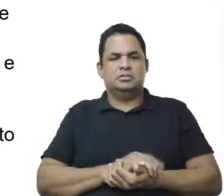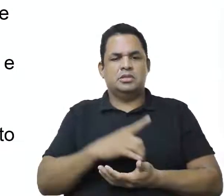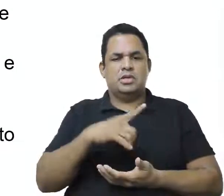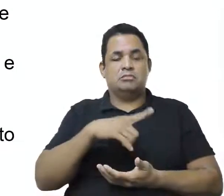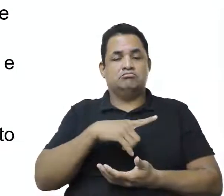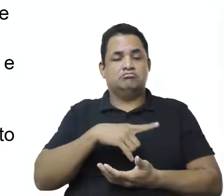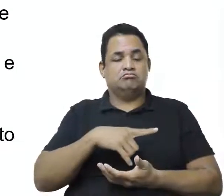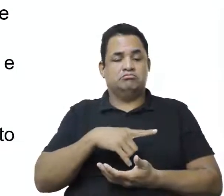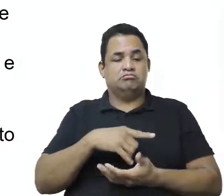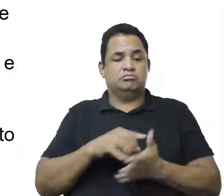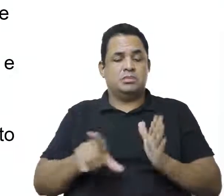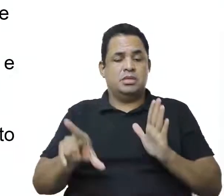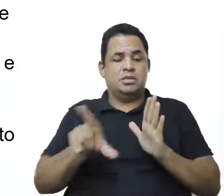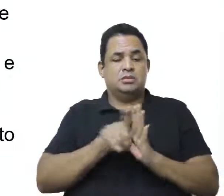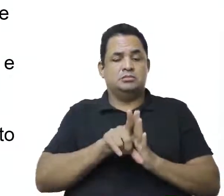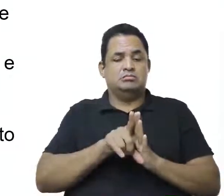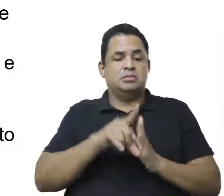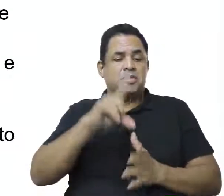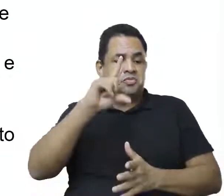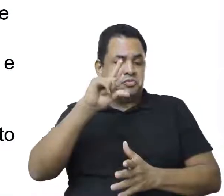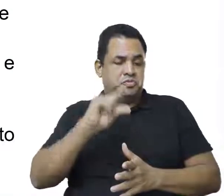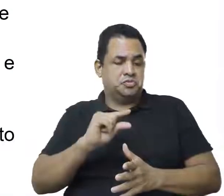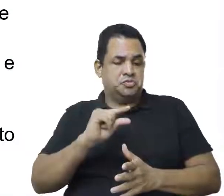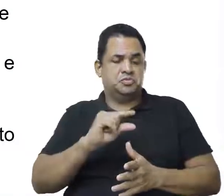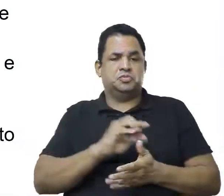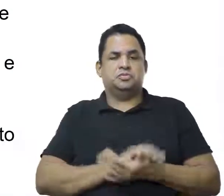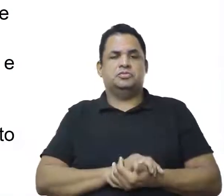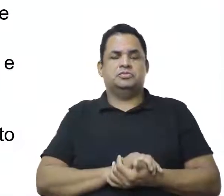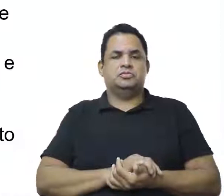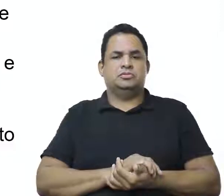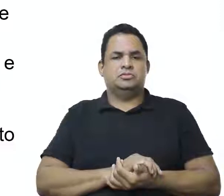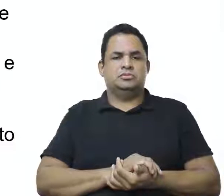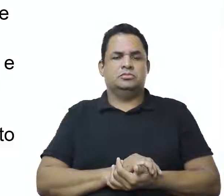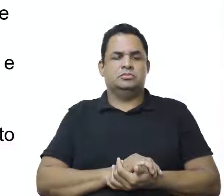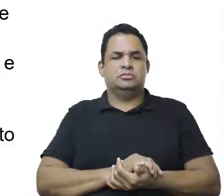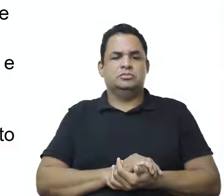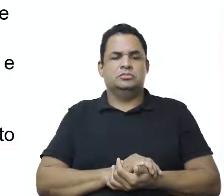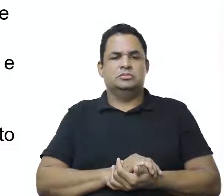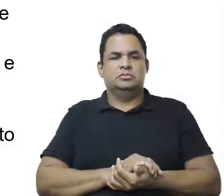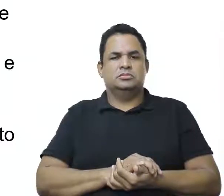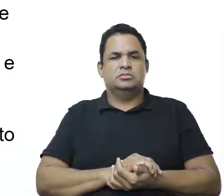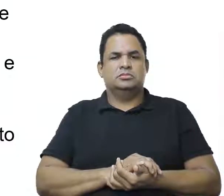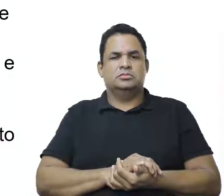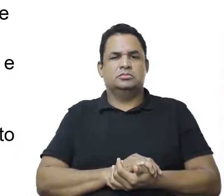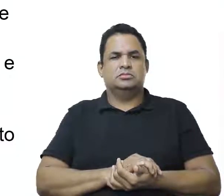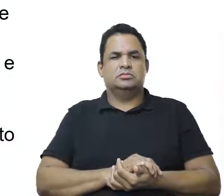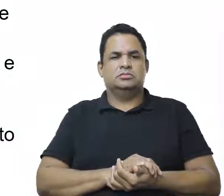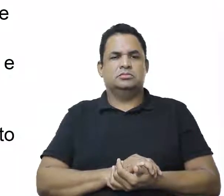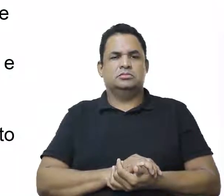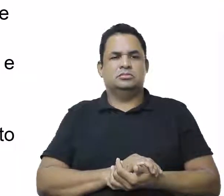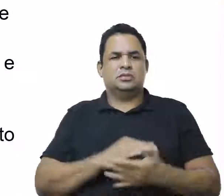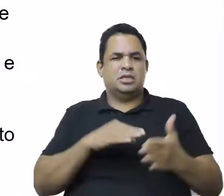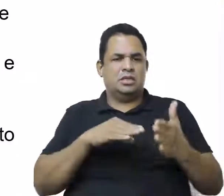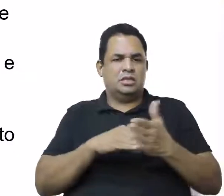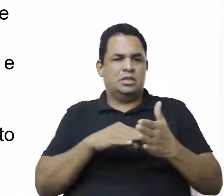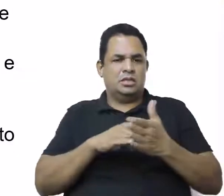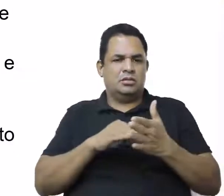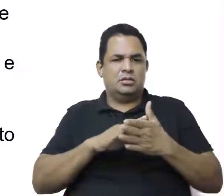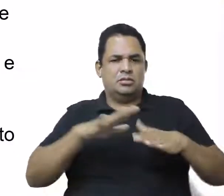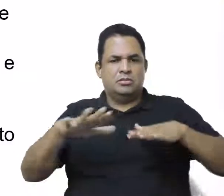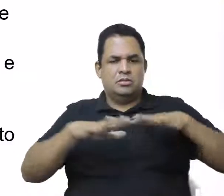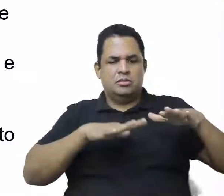legislações elas vão sendo enxutas, elas vão sendo diminuídas dentro desse processo. B, limitação dos